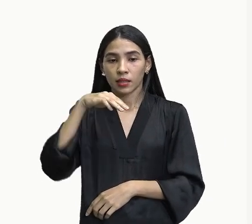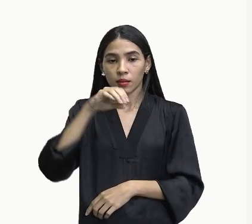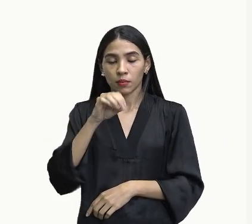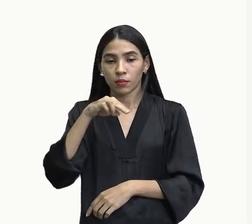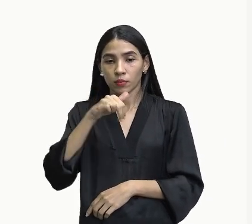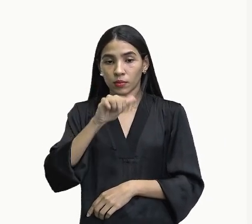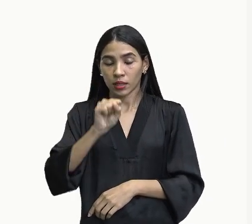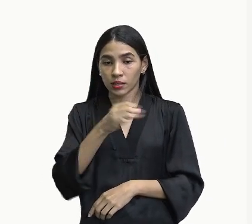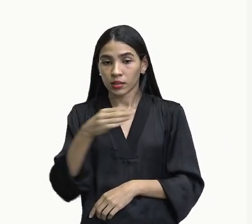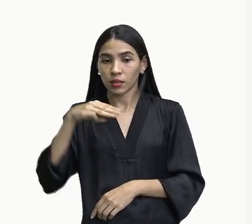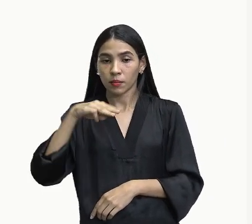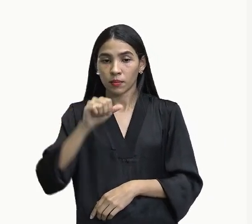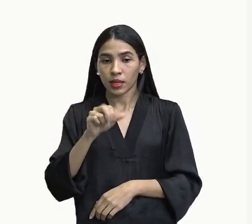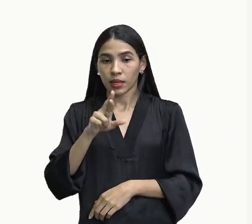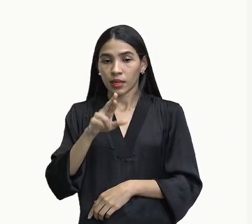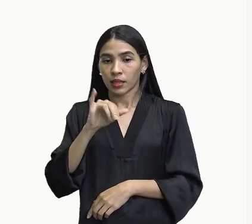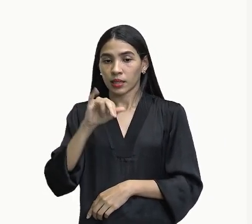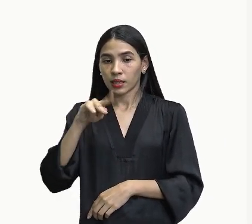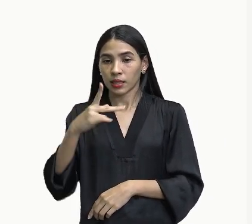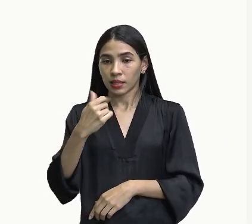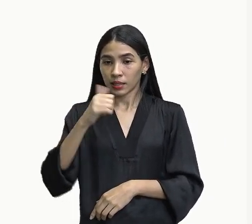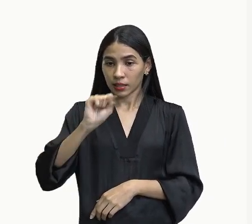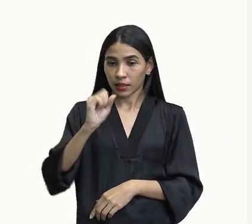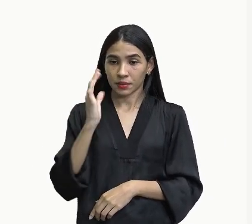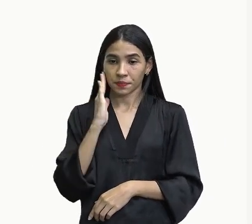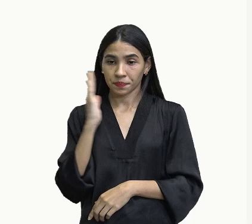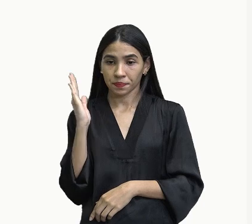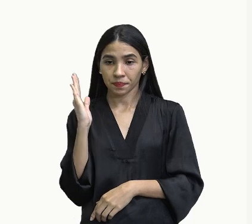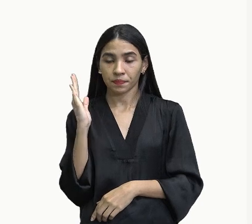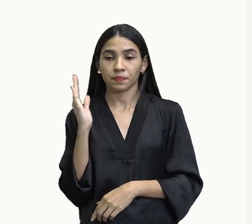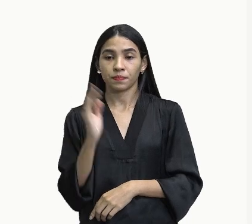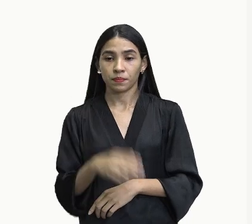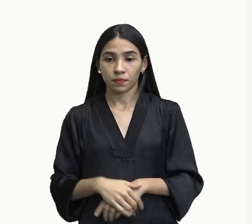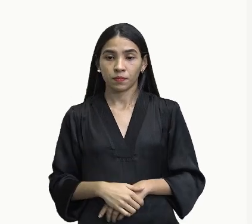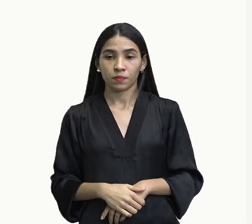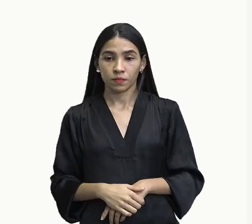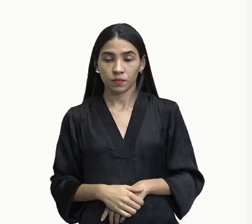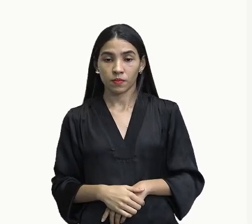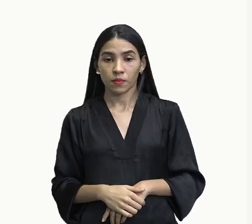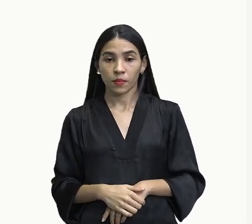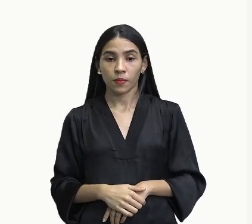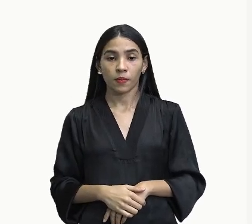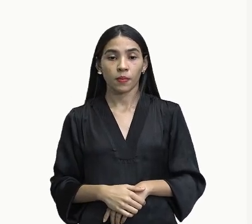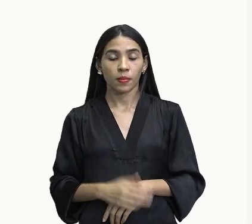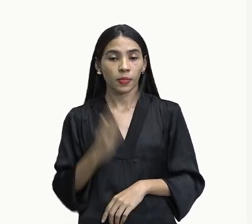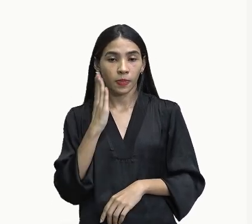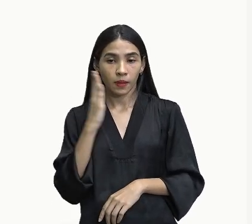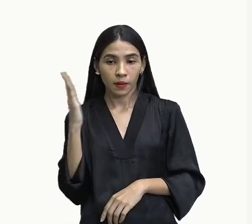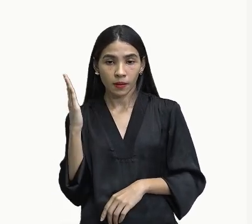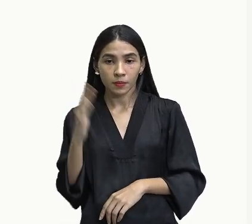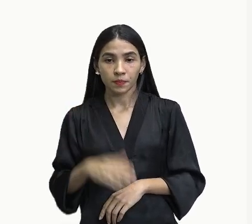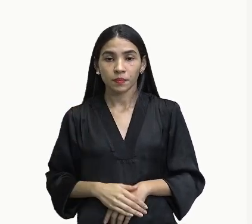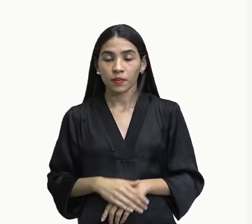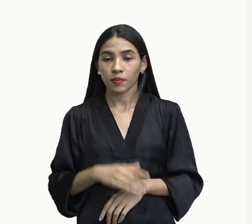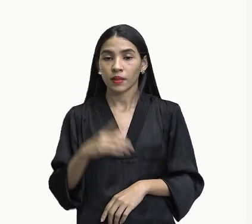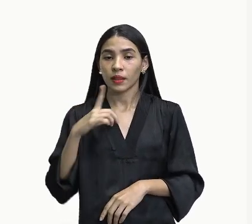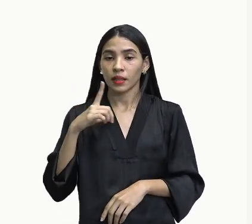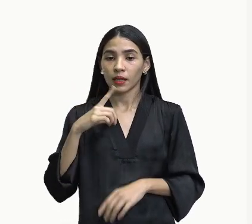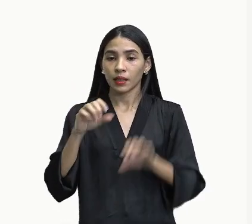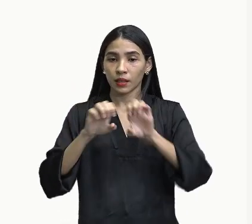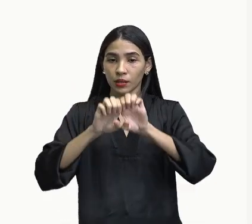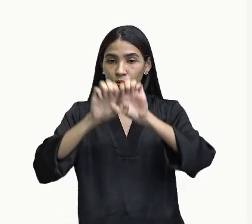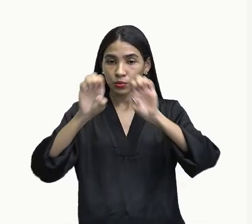com nomes populares, né? As hidras e as anêmonas marinhas. Então, aqui nós temos o esquema didático de uma